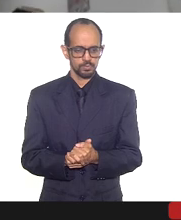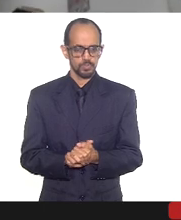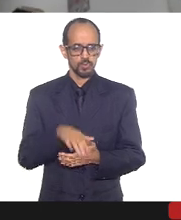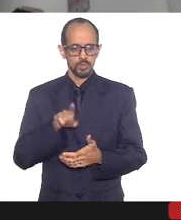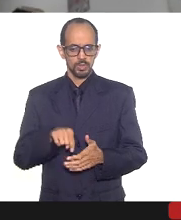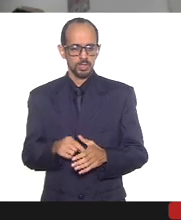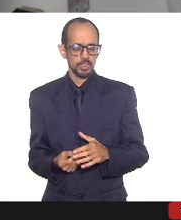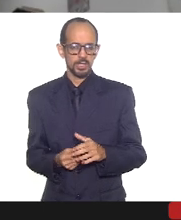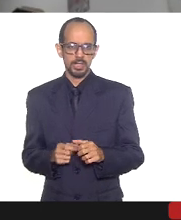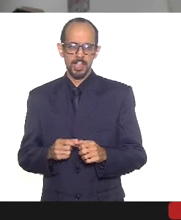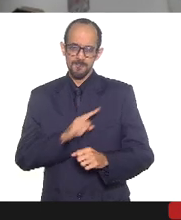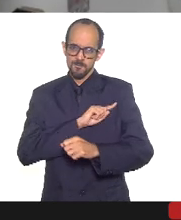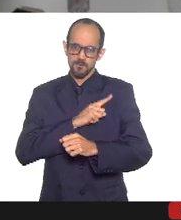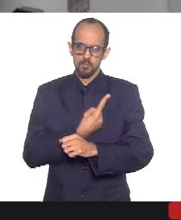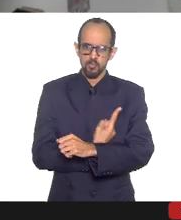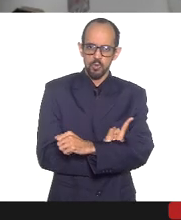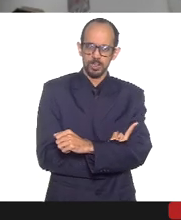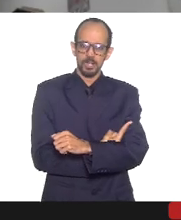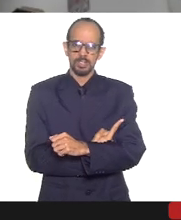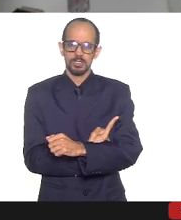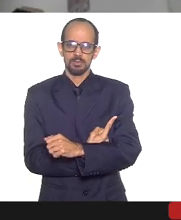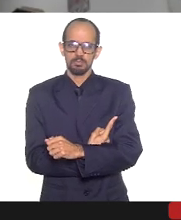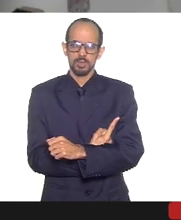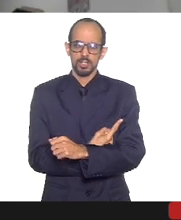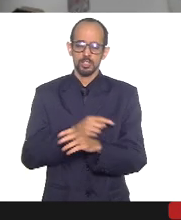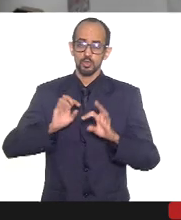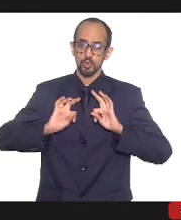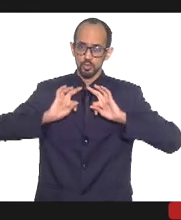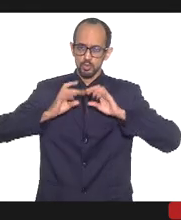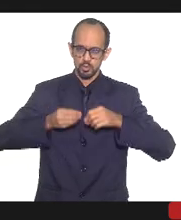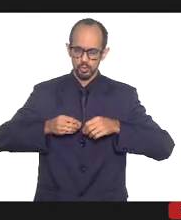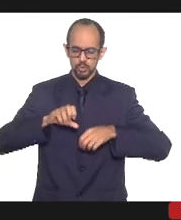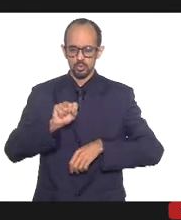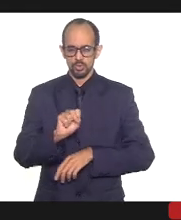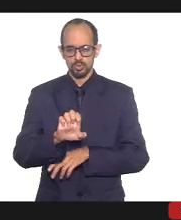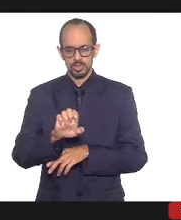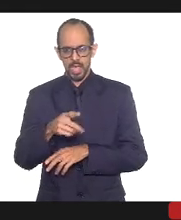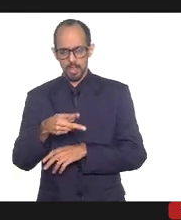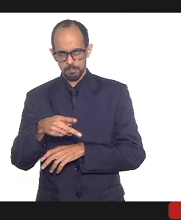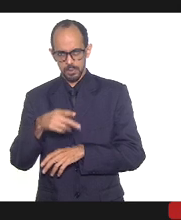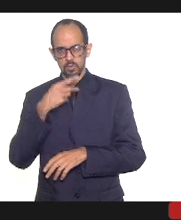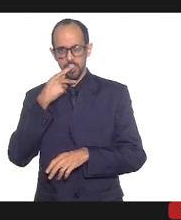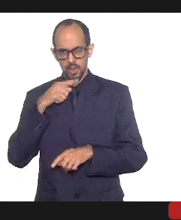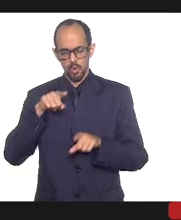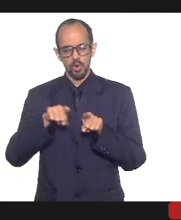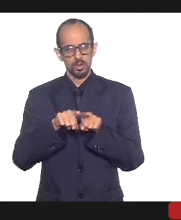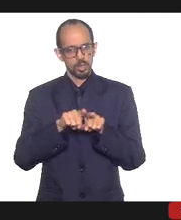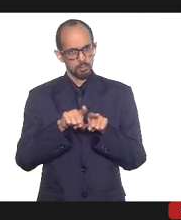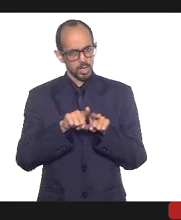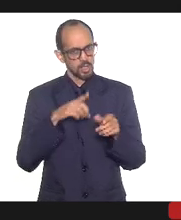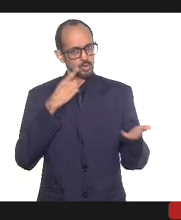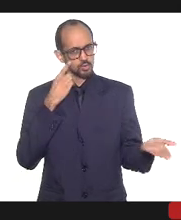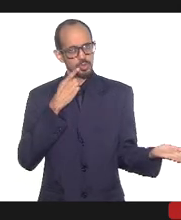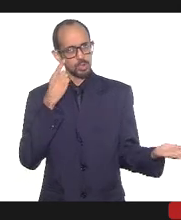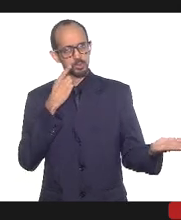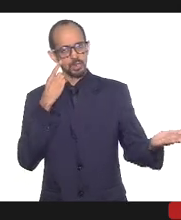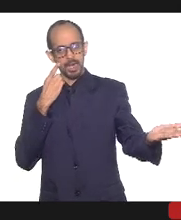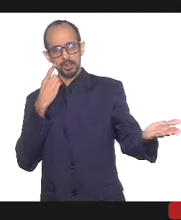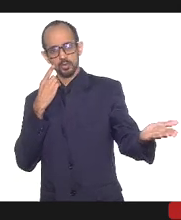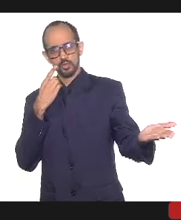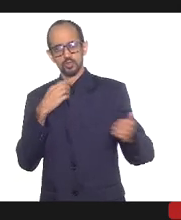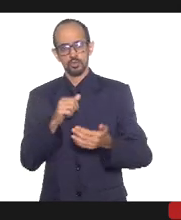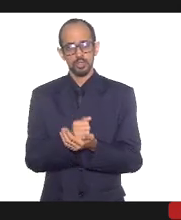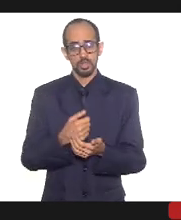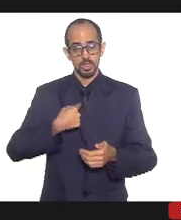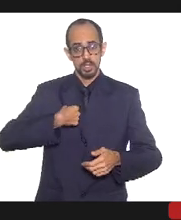fortalecer, né, o que foi passado aí pelo pessoal do CEP, pelos deputados, e que, como professora